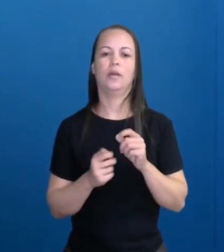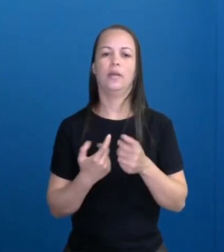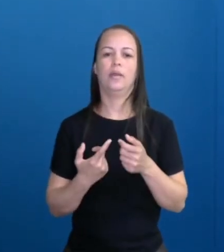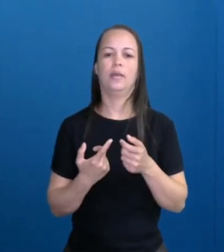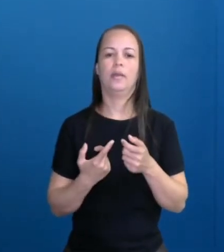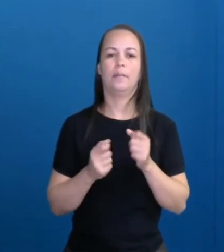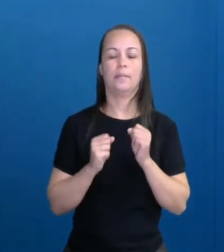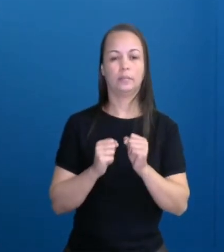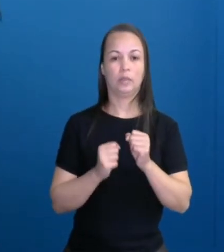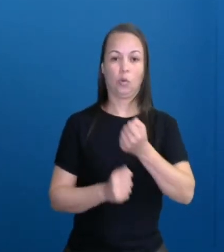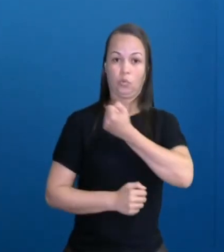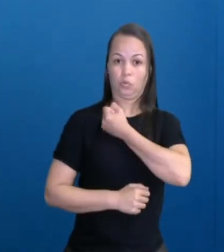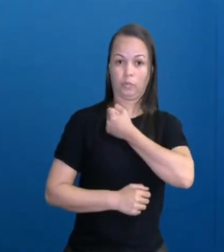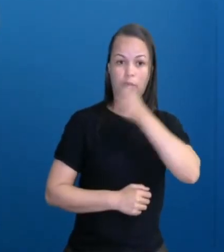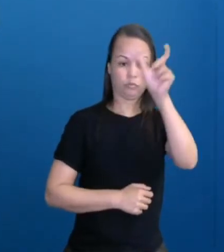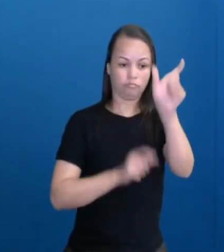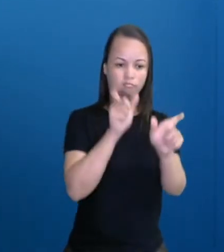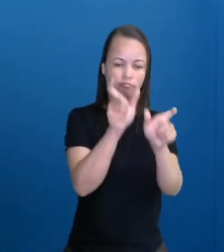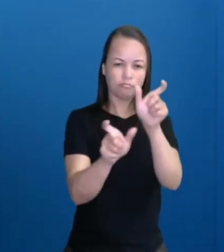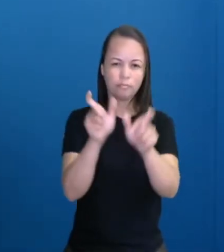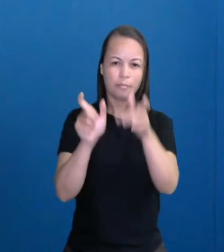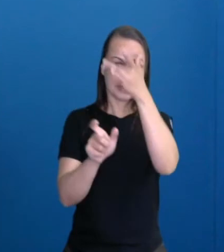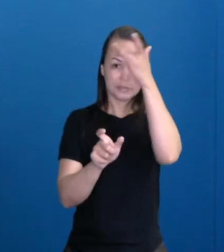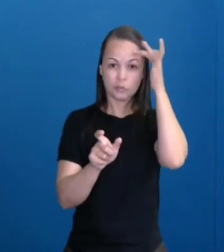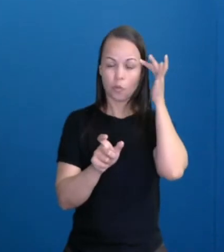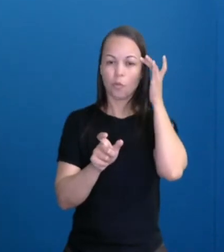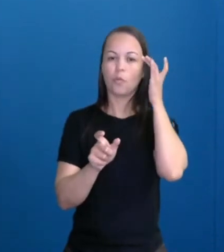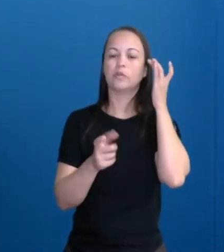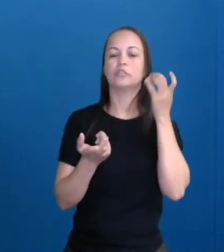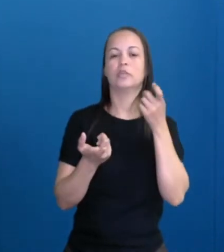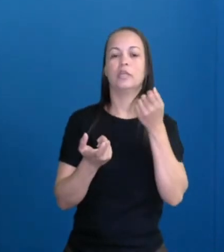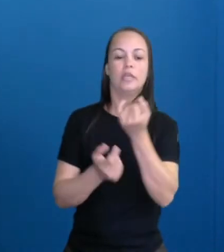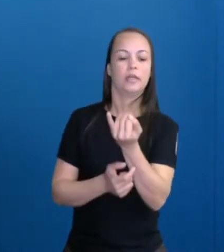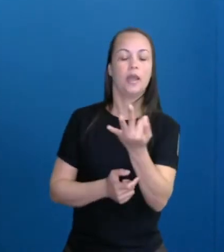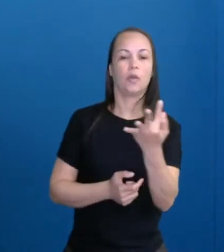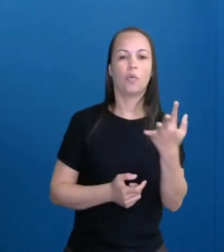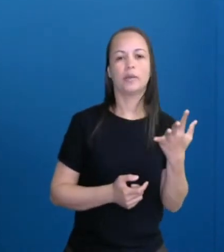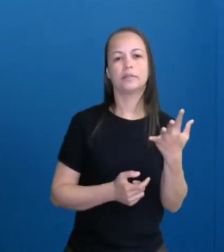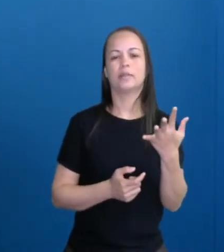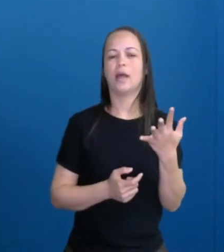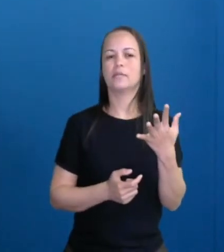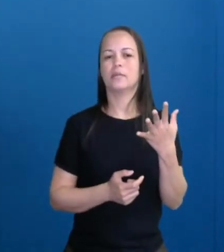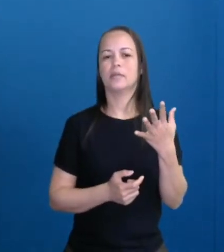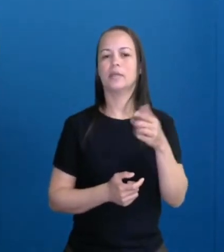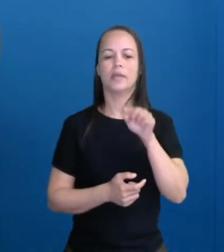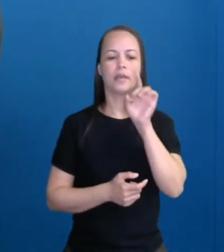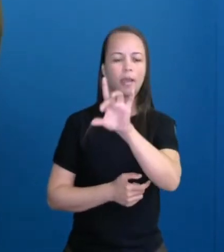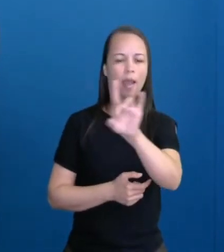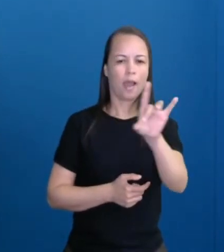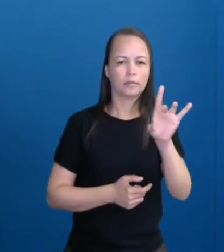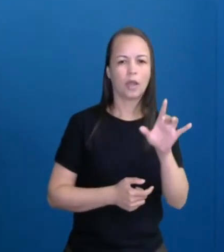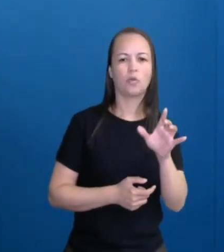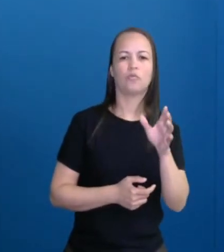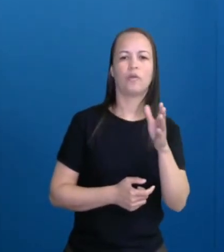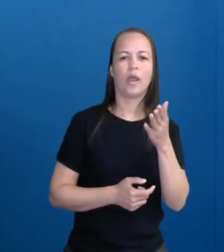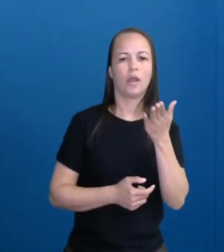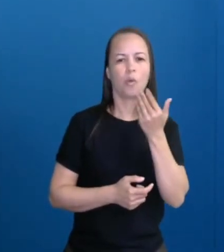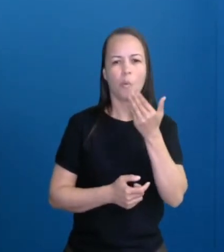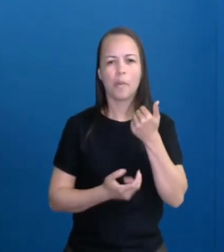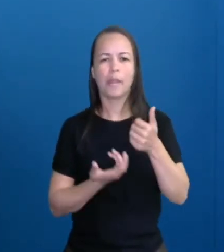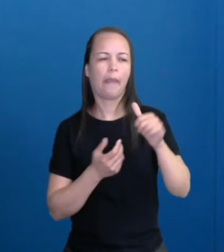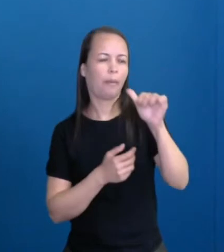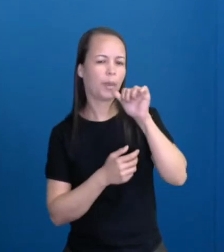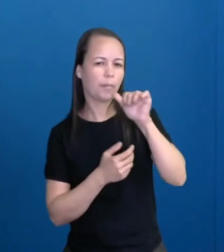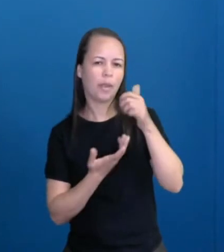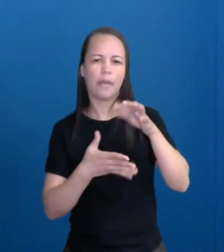é número de pessoas no churrasco e a quantidade que ela irá consumir, né? De bebida, de carnes, enfim,